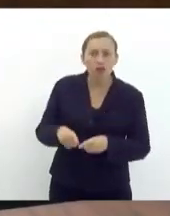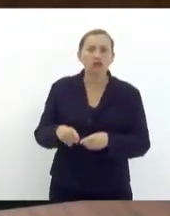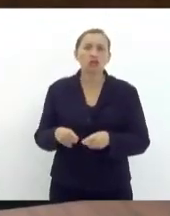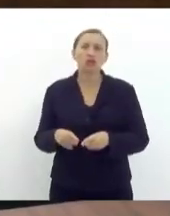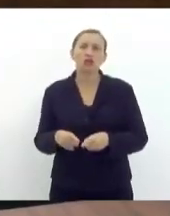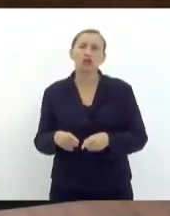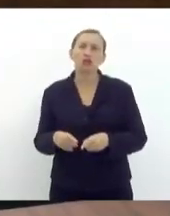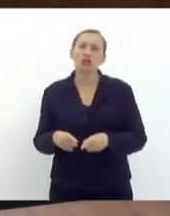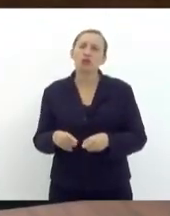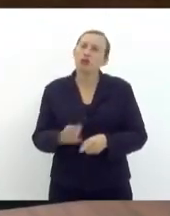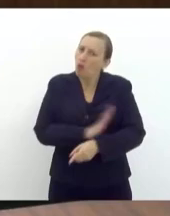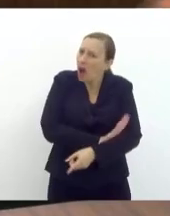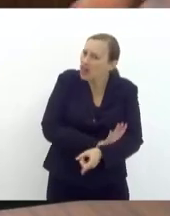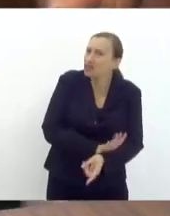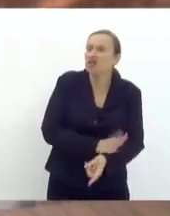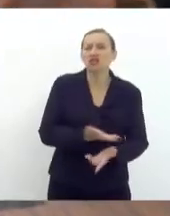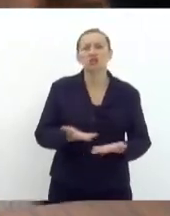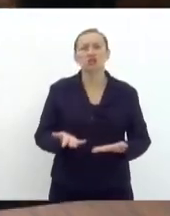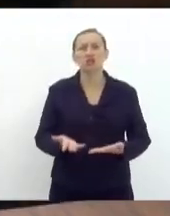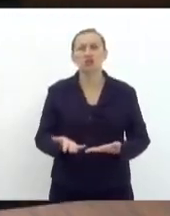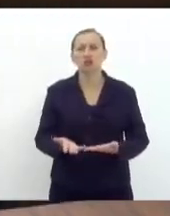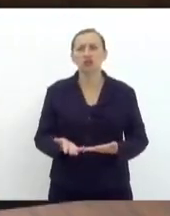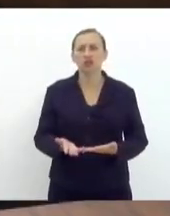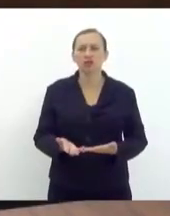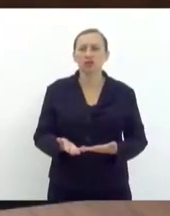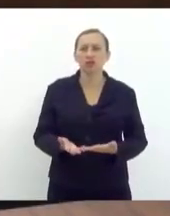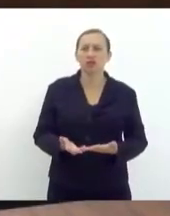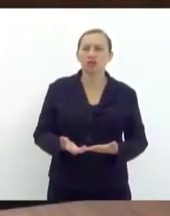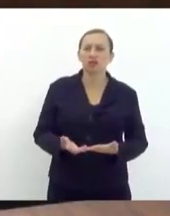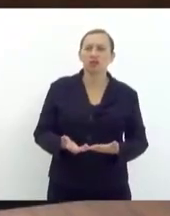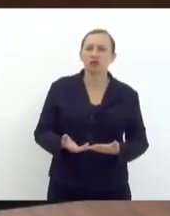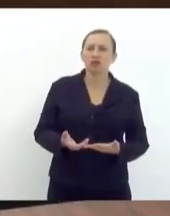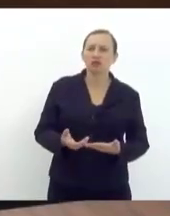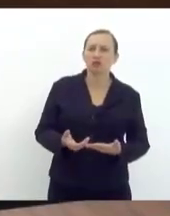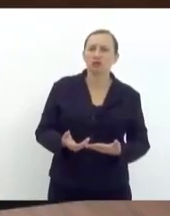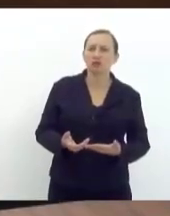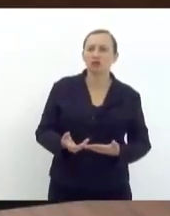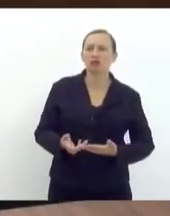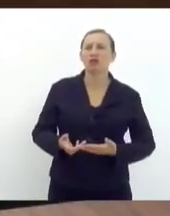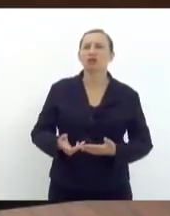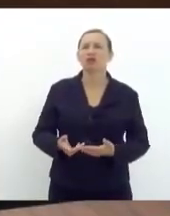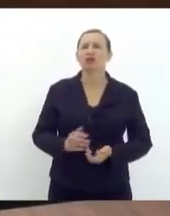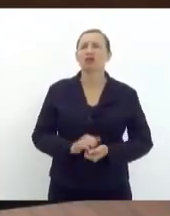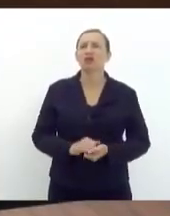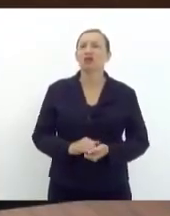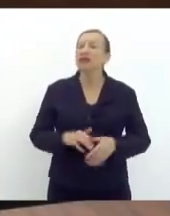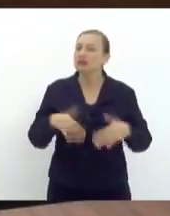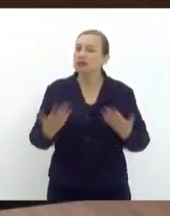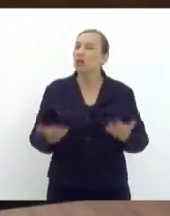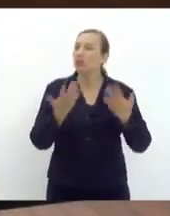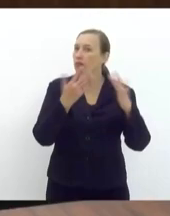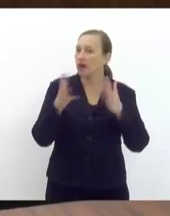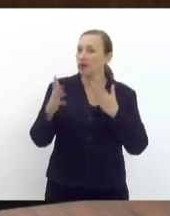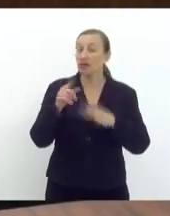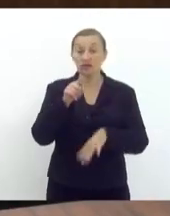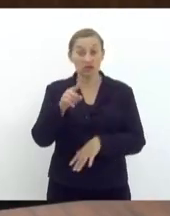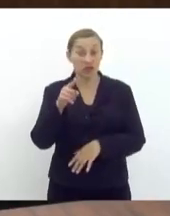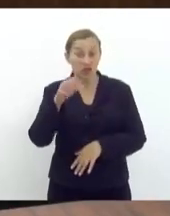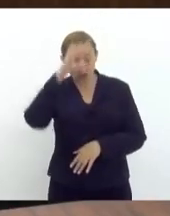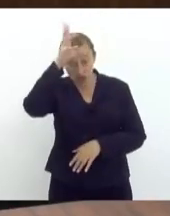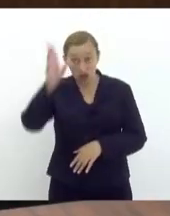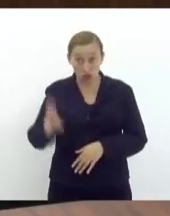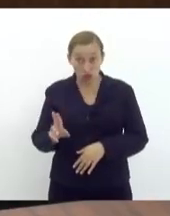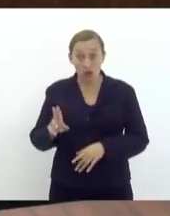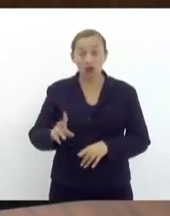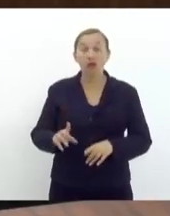no Poder da Ascensão das mulheres de ocupar cada vez mais o espaço que existe na nossa sociedade então parabéns a você tia Jô Agora